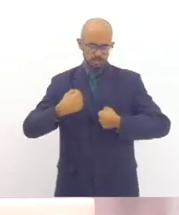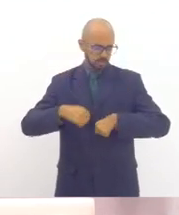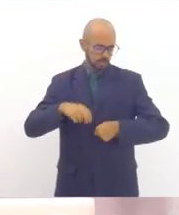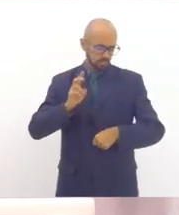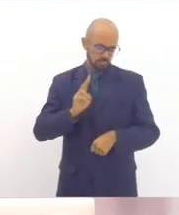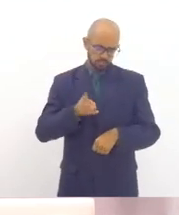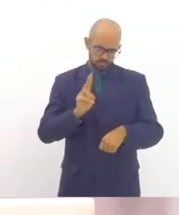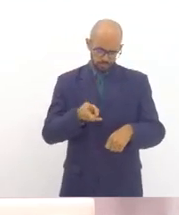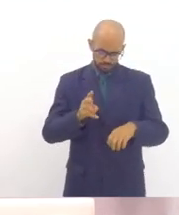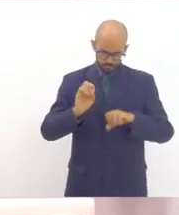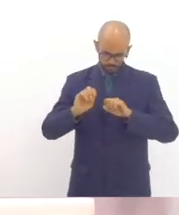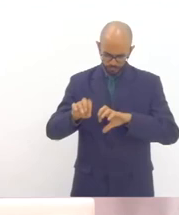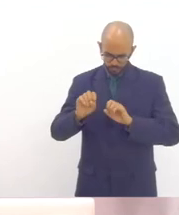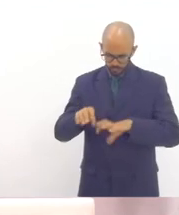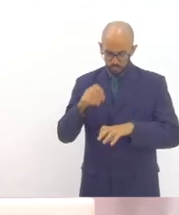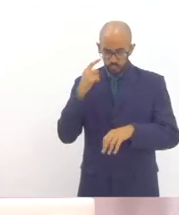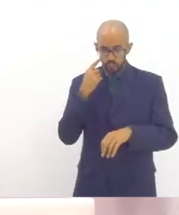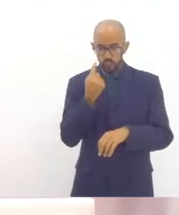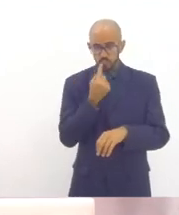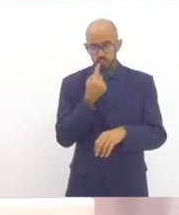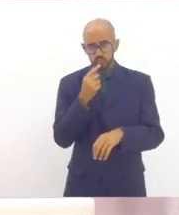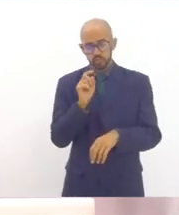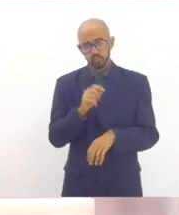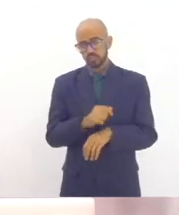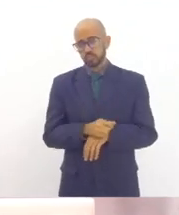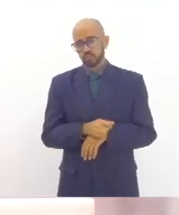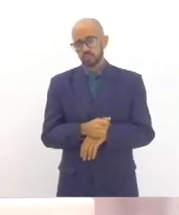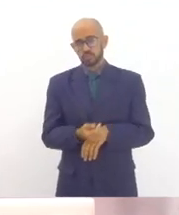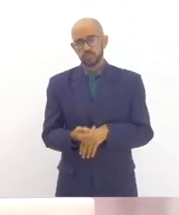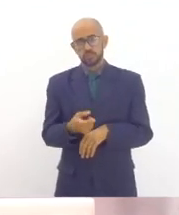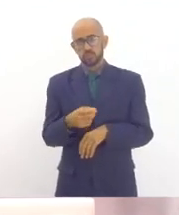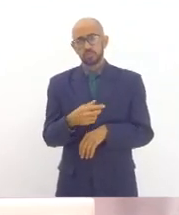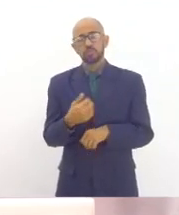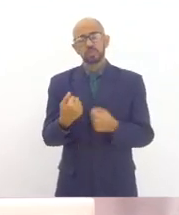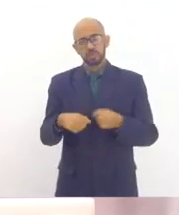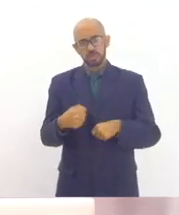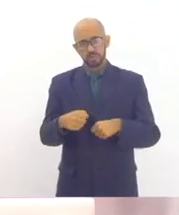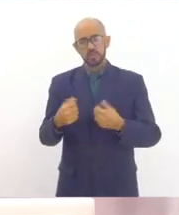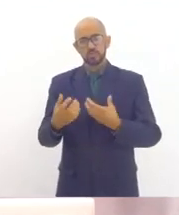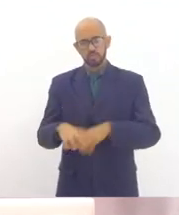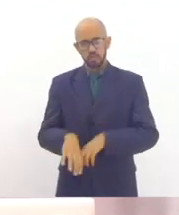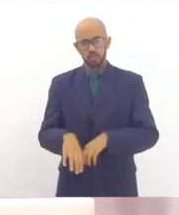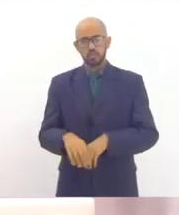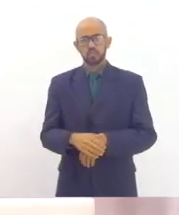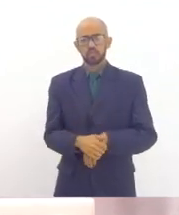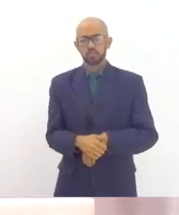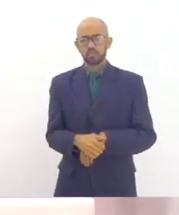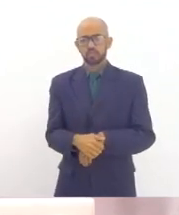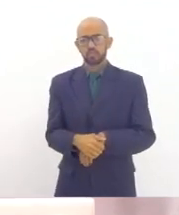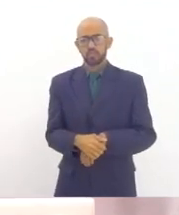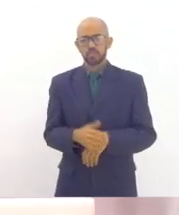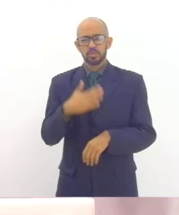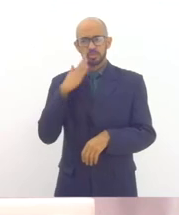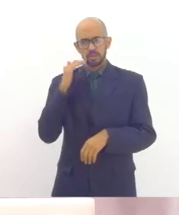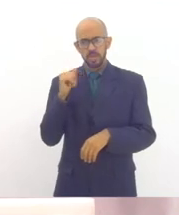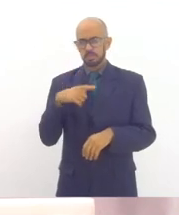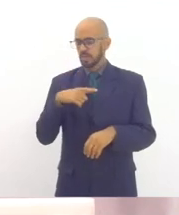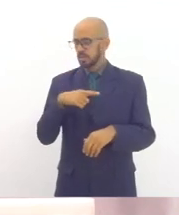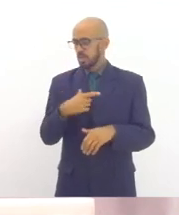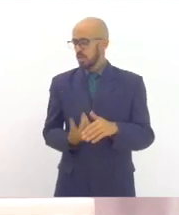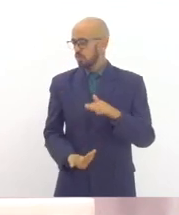das pessoas surdas, ela é permanente, então não tem por que a gente não ter profissional concursado. A gente sabe que tem limitações